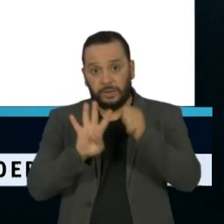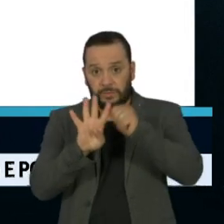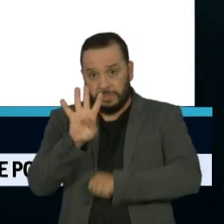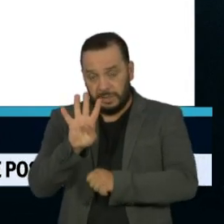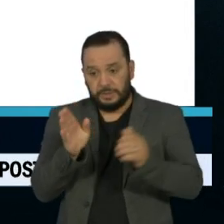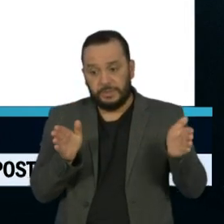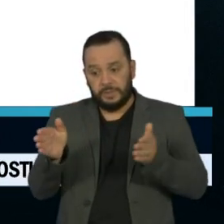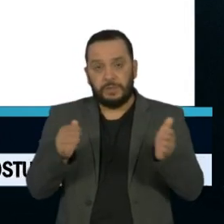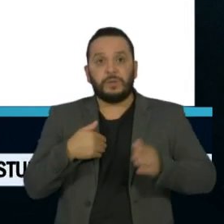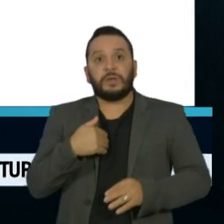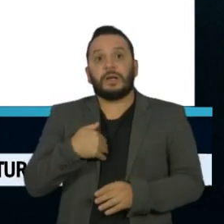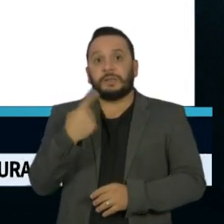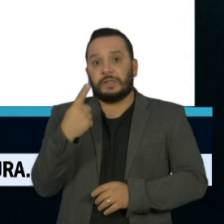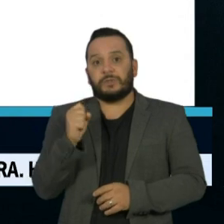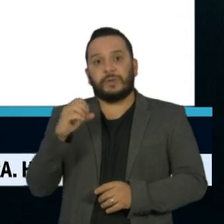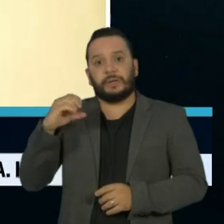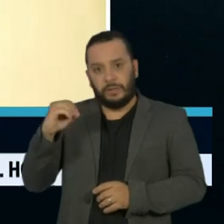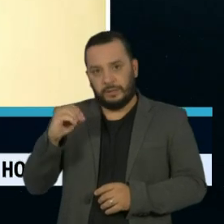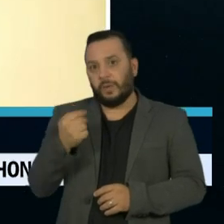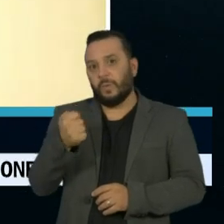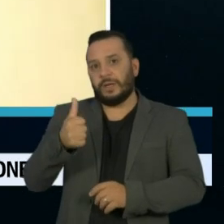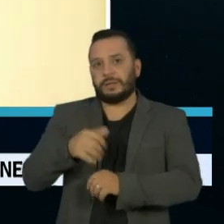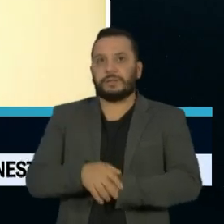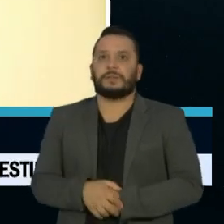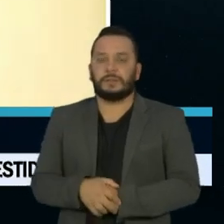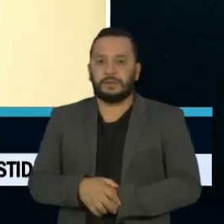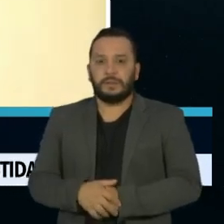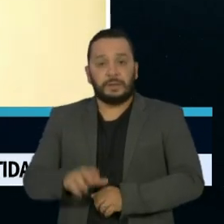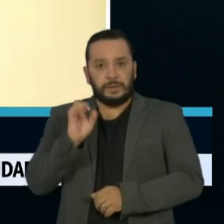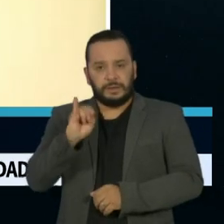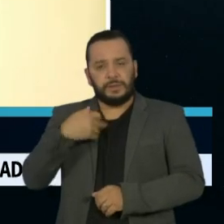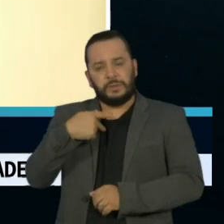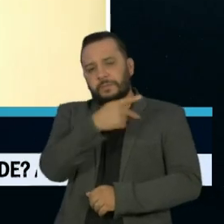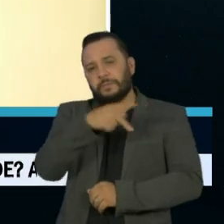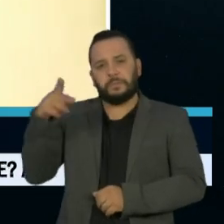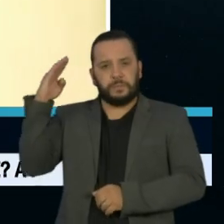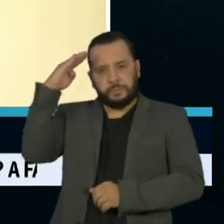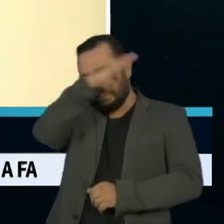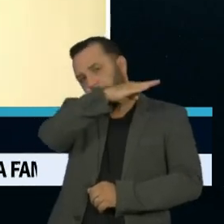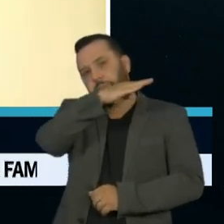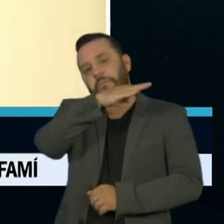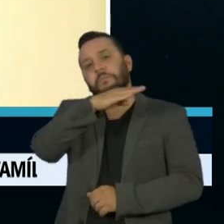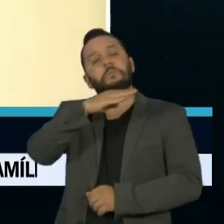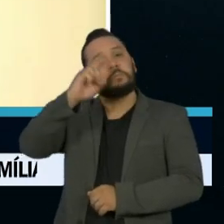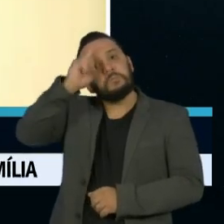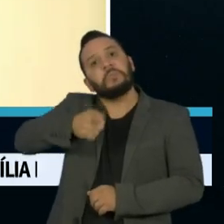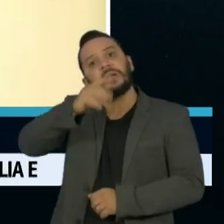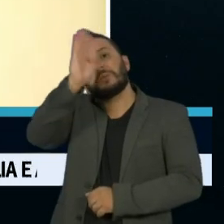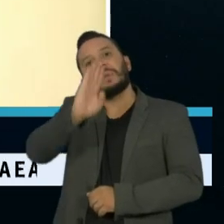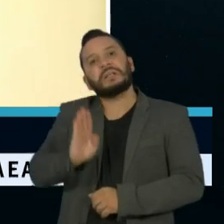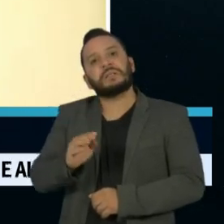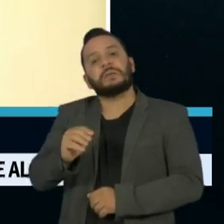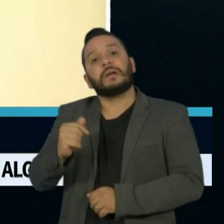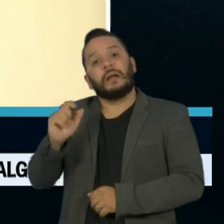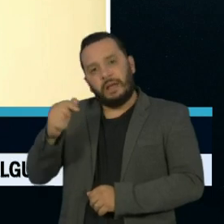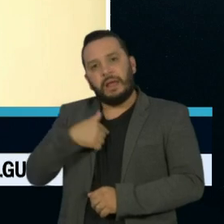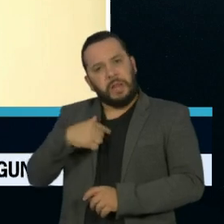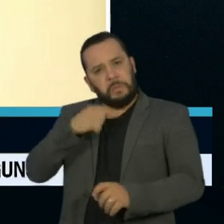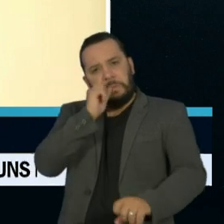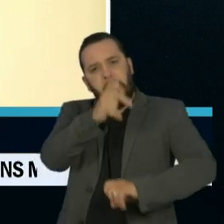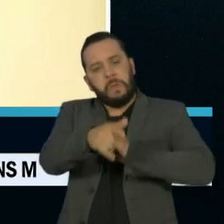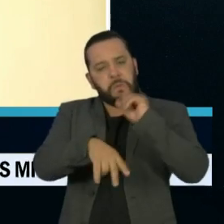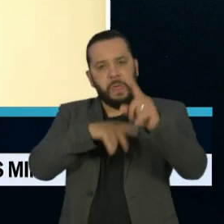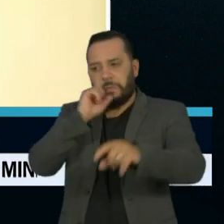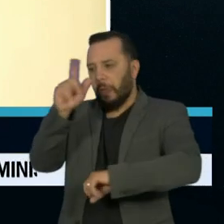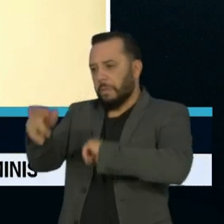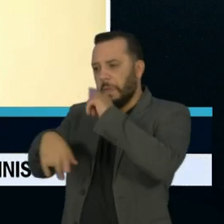foram quase 180. Se o mandatário número um do país se permite agredir